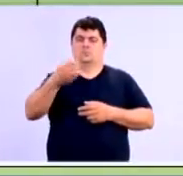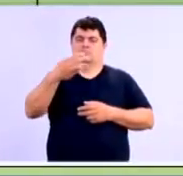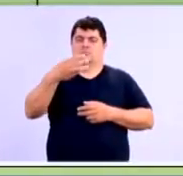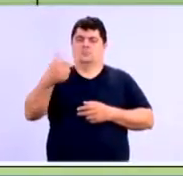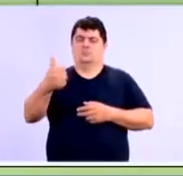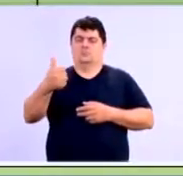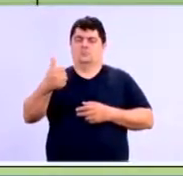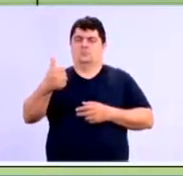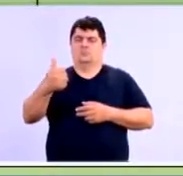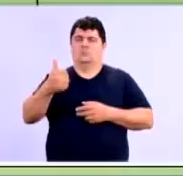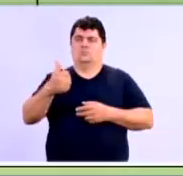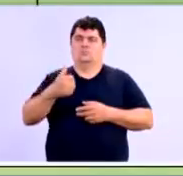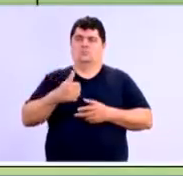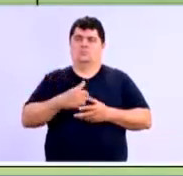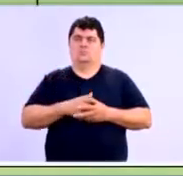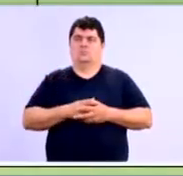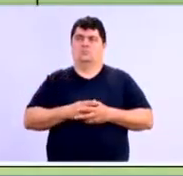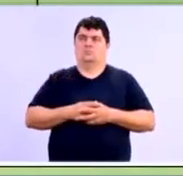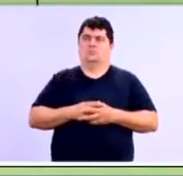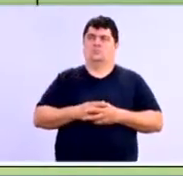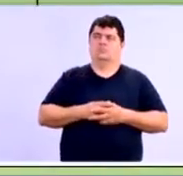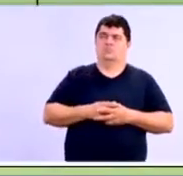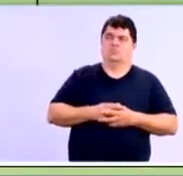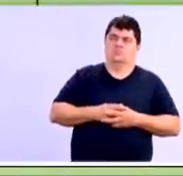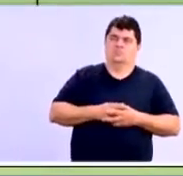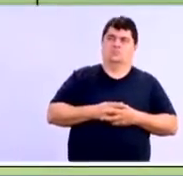0,1631. Então vai dar